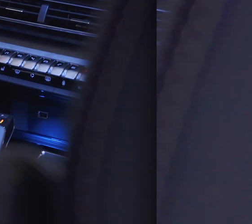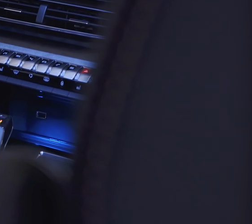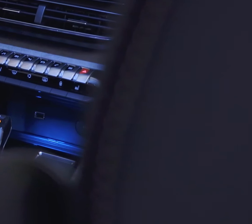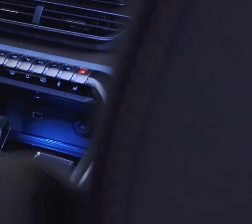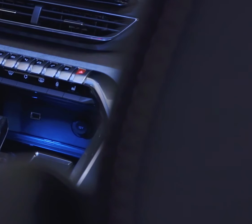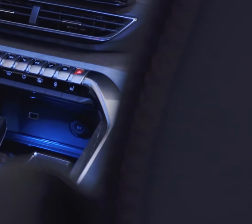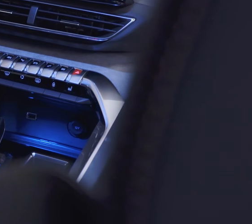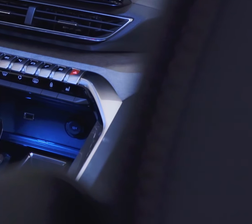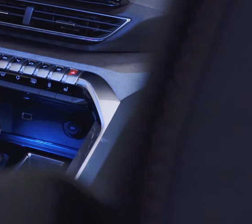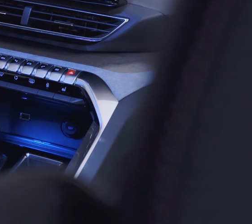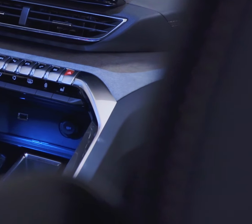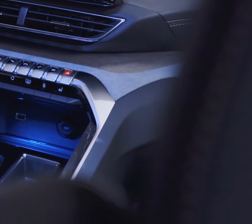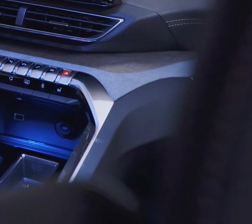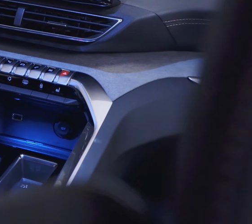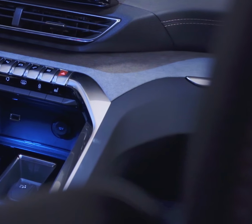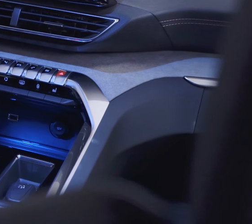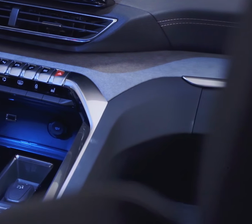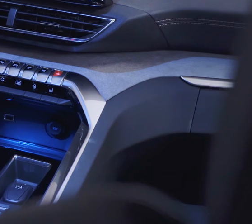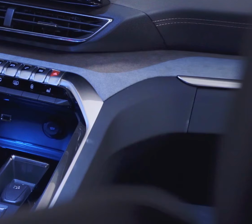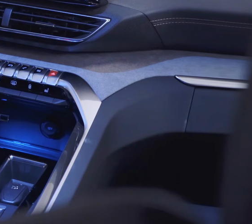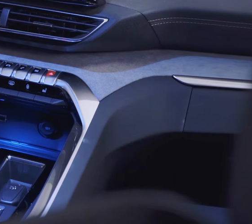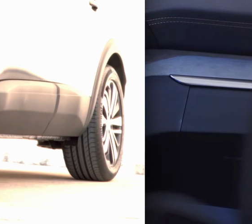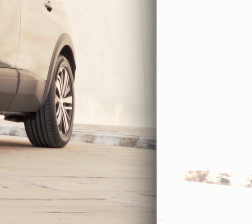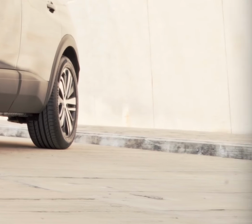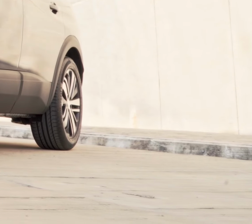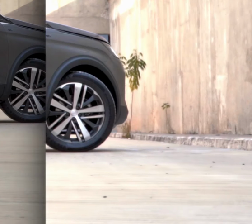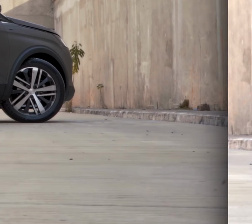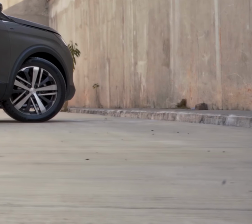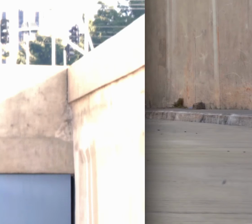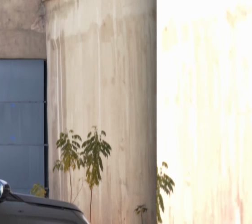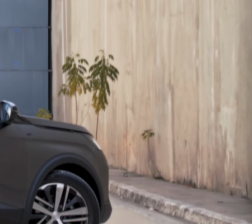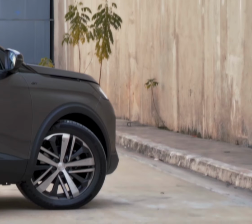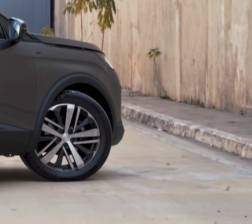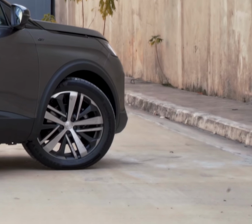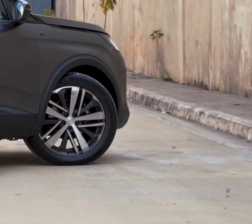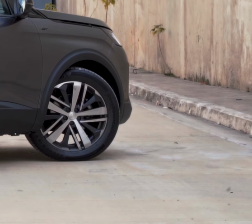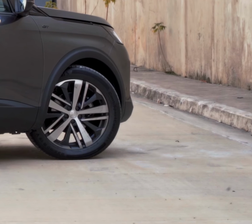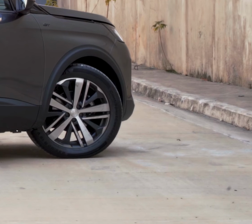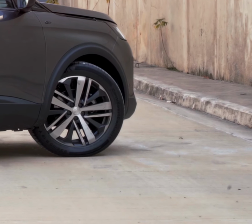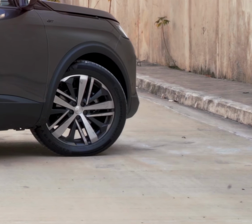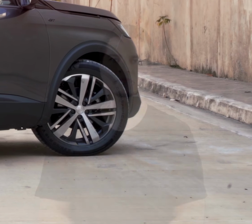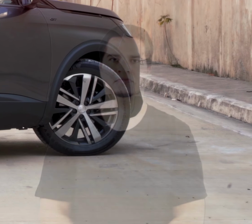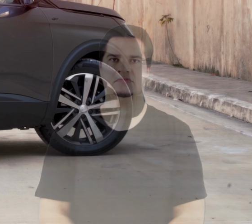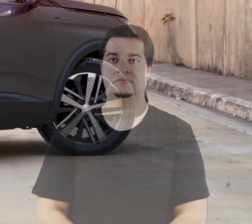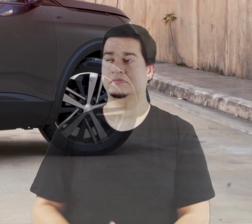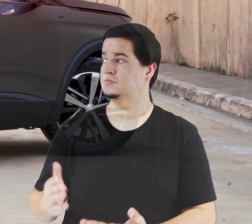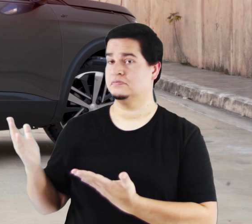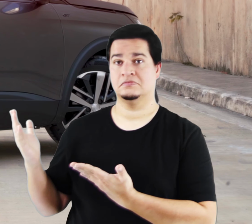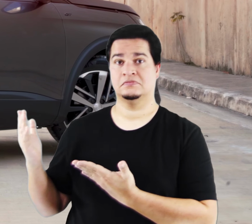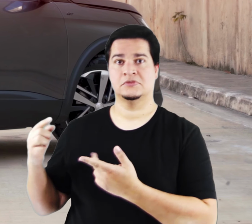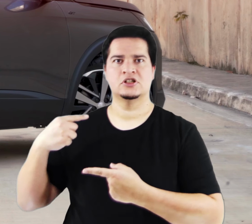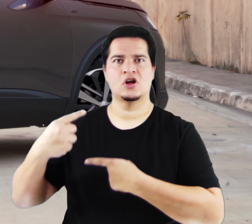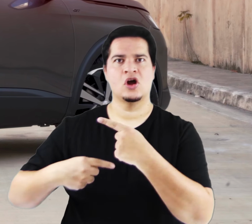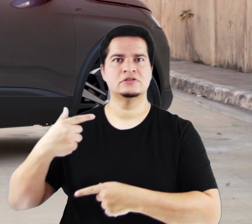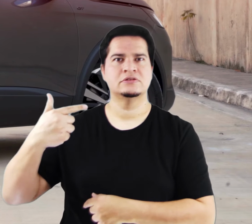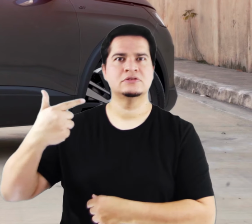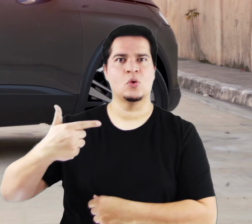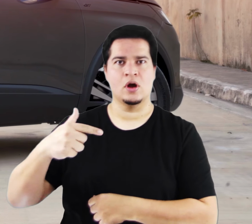Brasil, apresenta o Peugeot 3008, escrito Autoline. Essa daqui é a segunda geração do